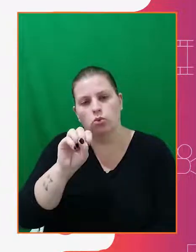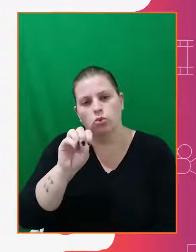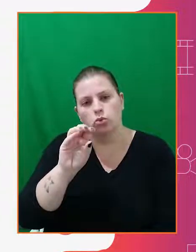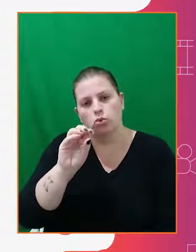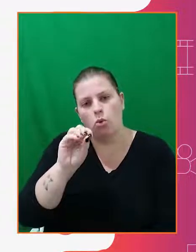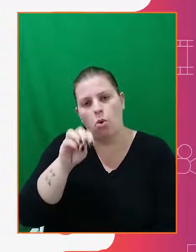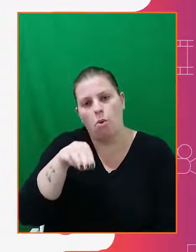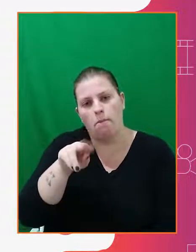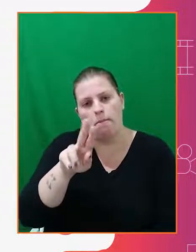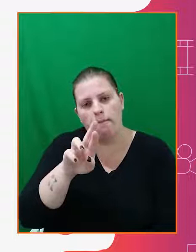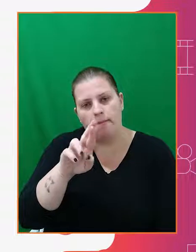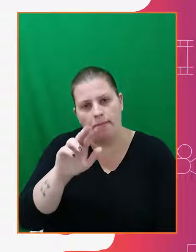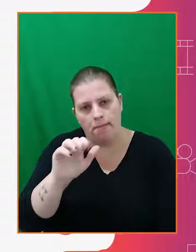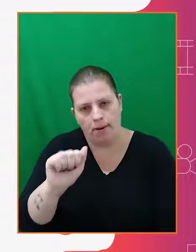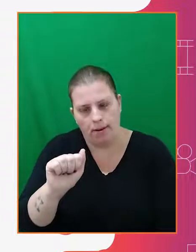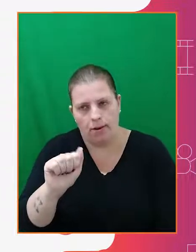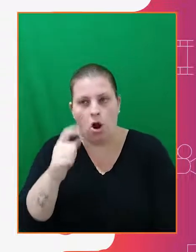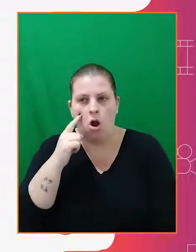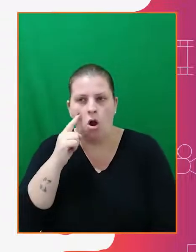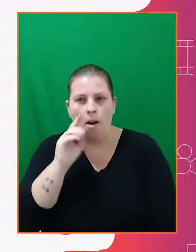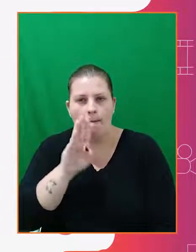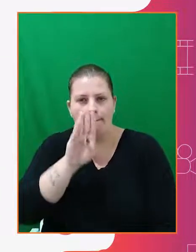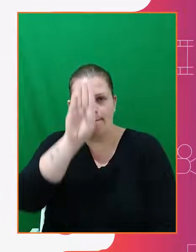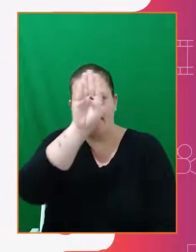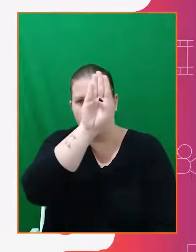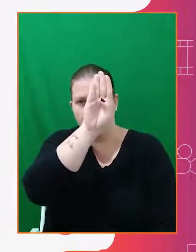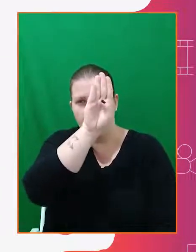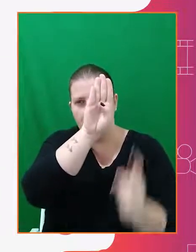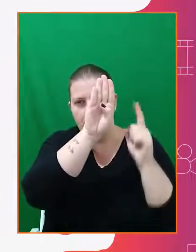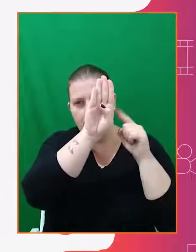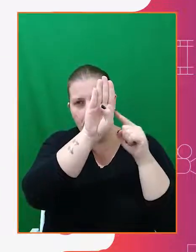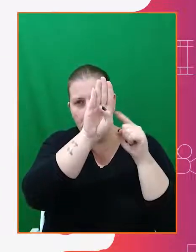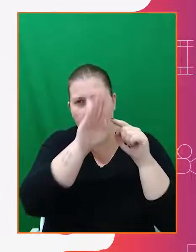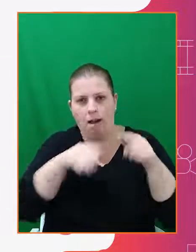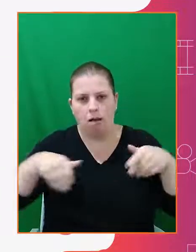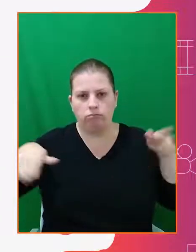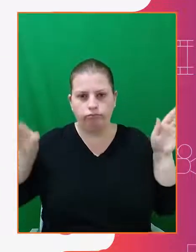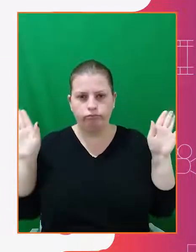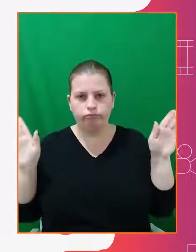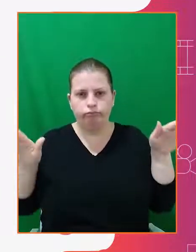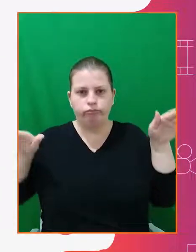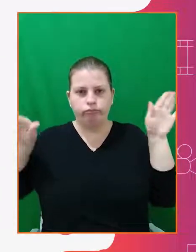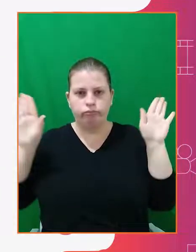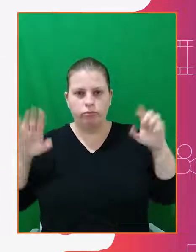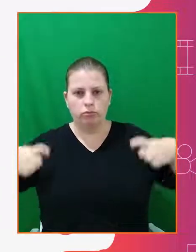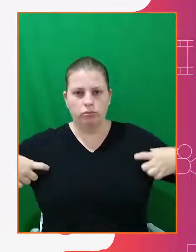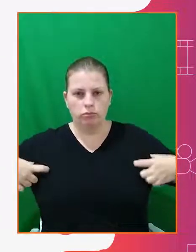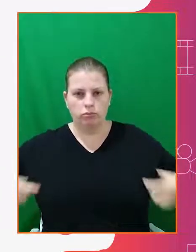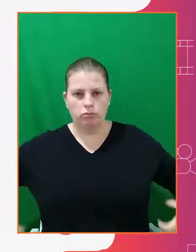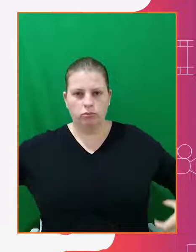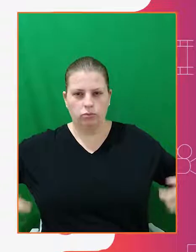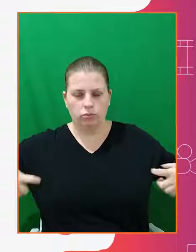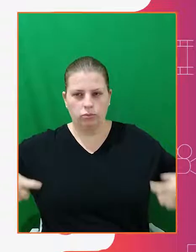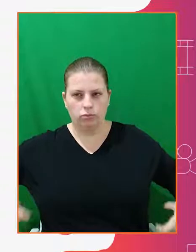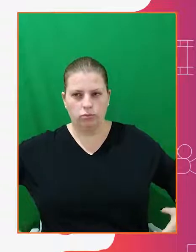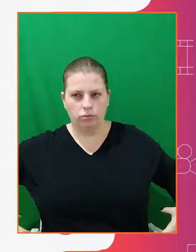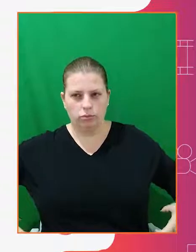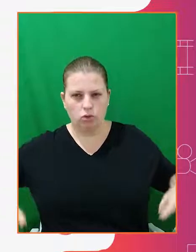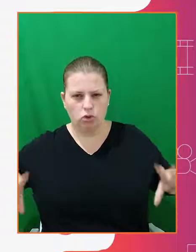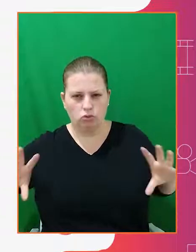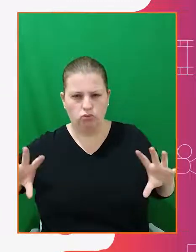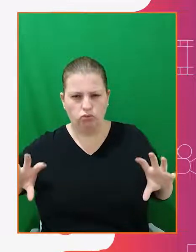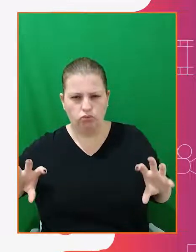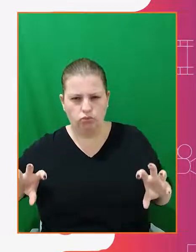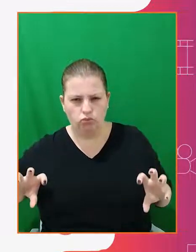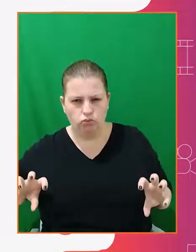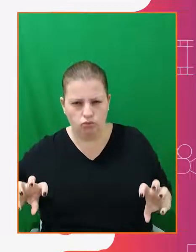Repare na figura B a parte interna das asas da personagem. Veja que o artista quis trazer